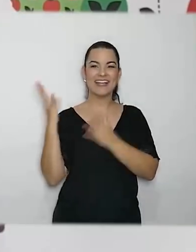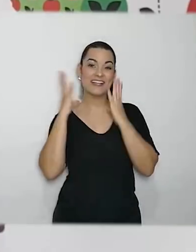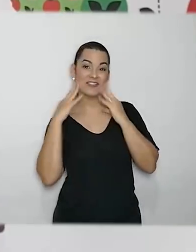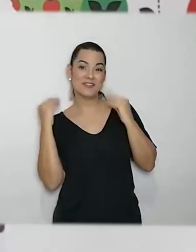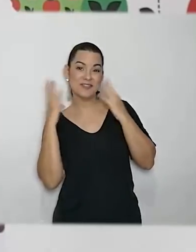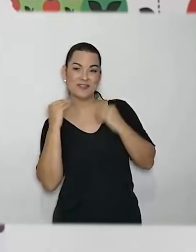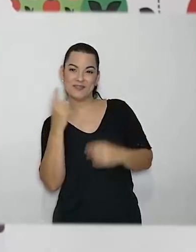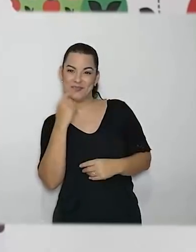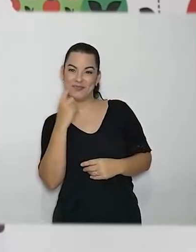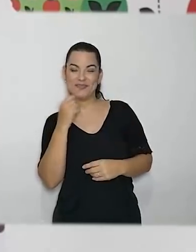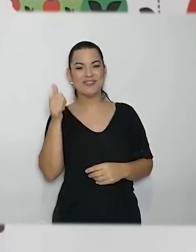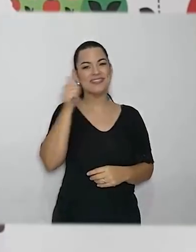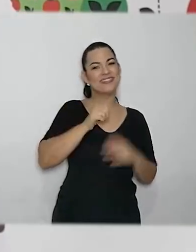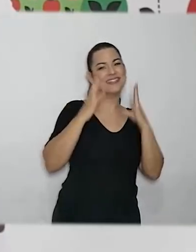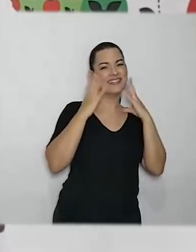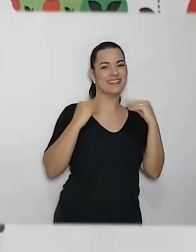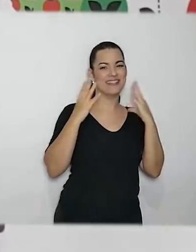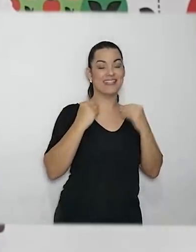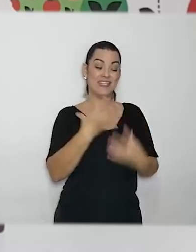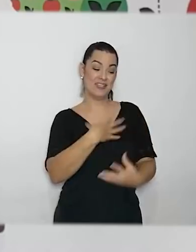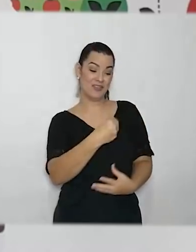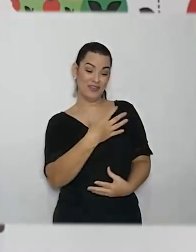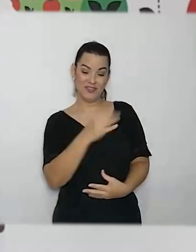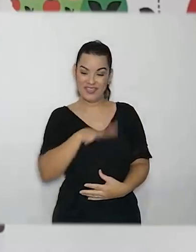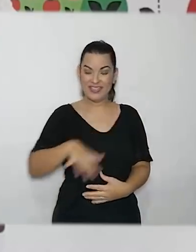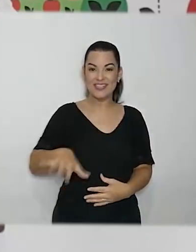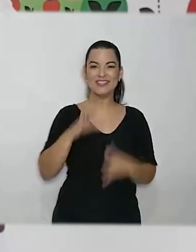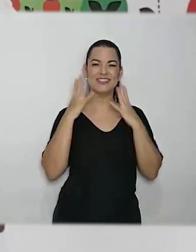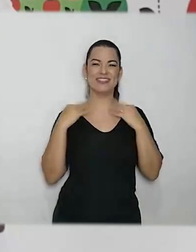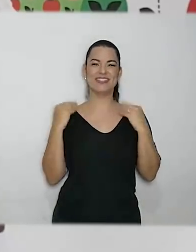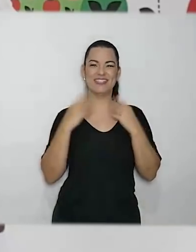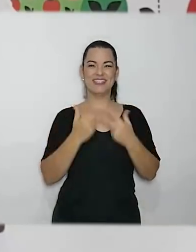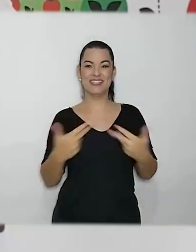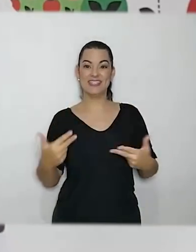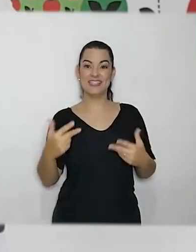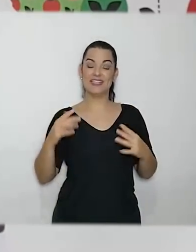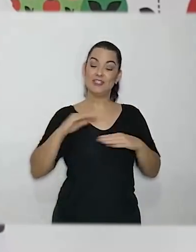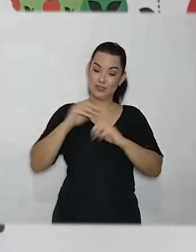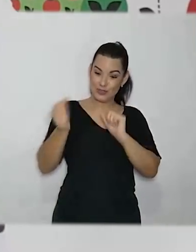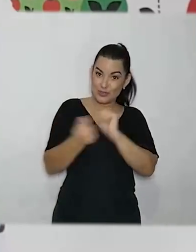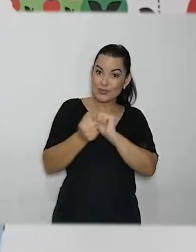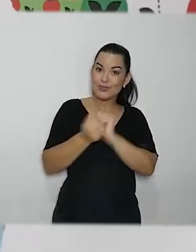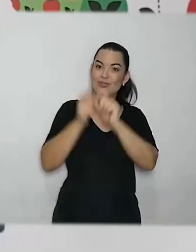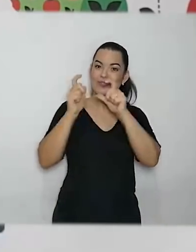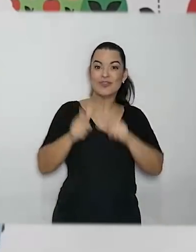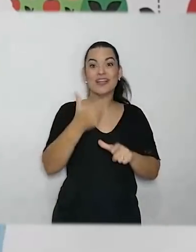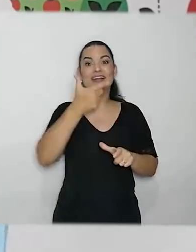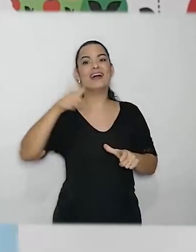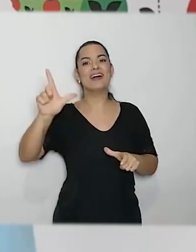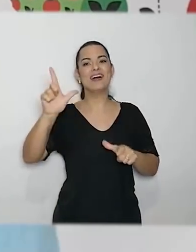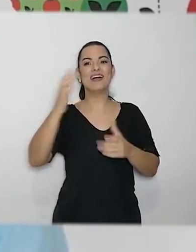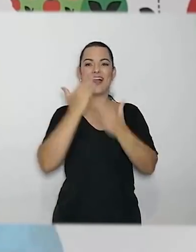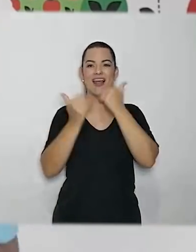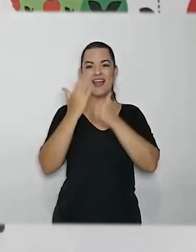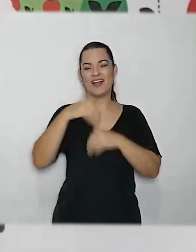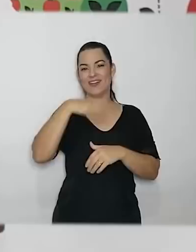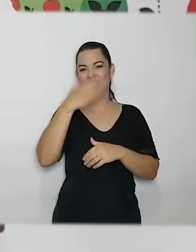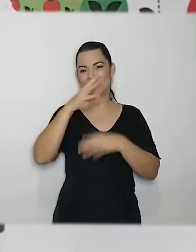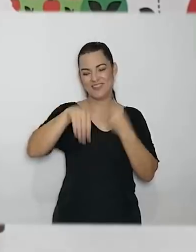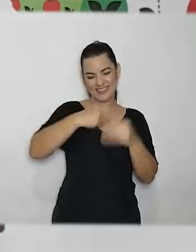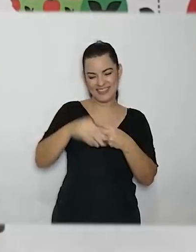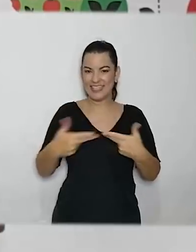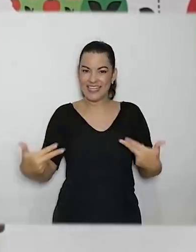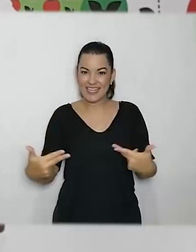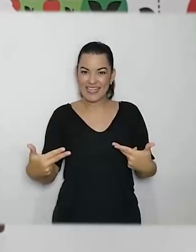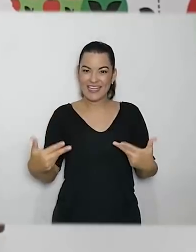a medonha e os medoninhos, todos juntos em um outro lugar comendo salada de frutas. Eu